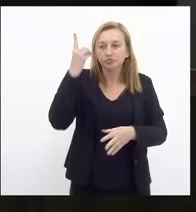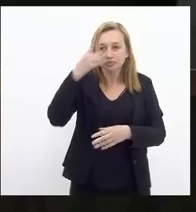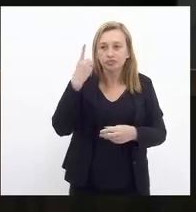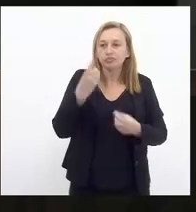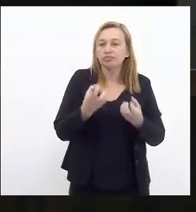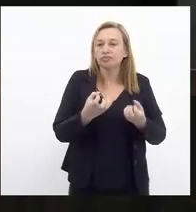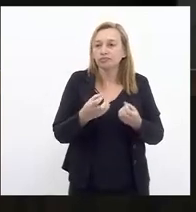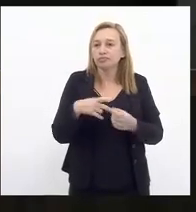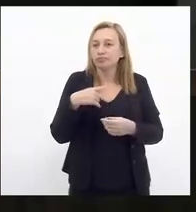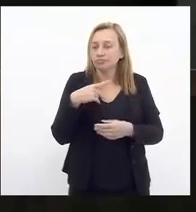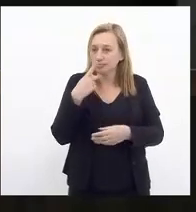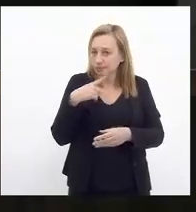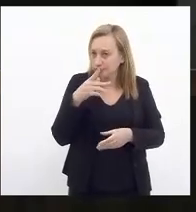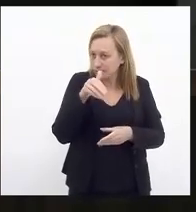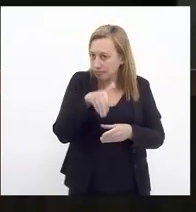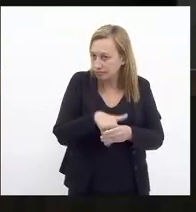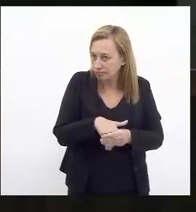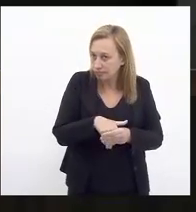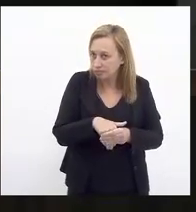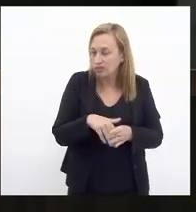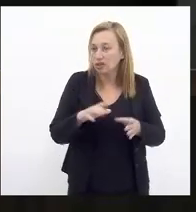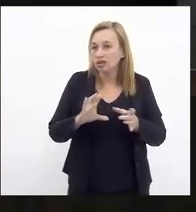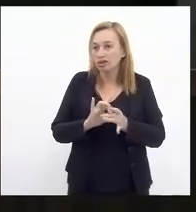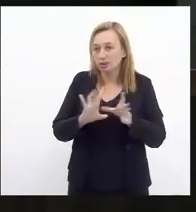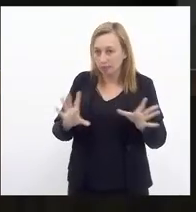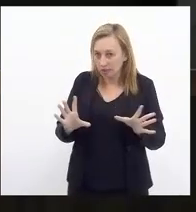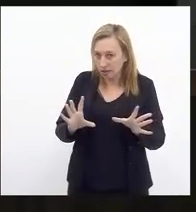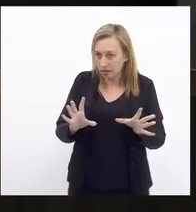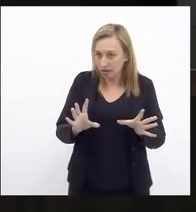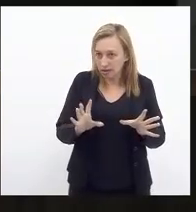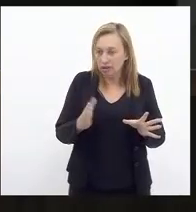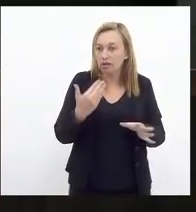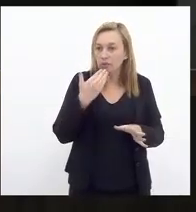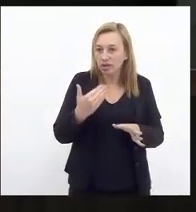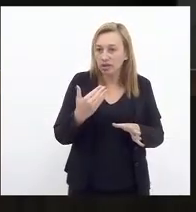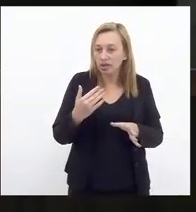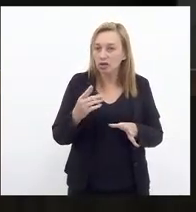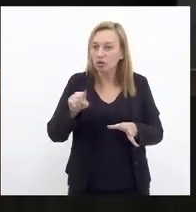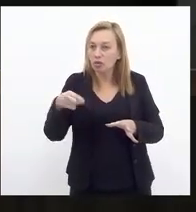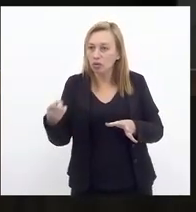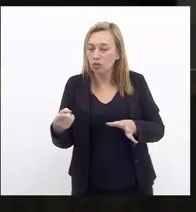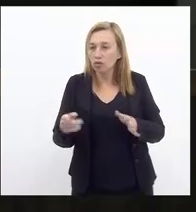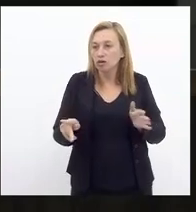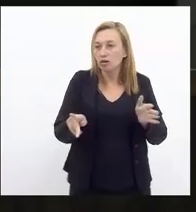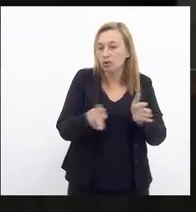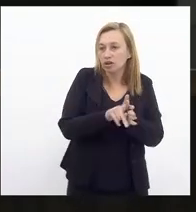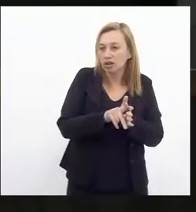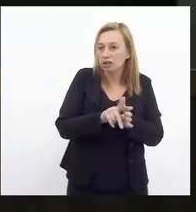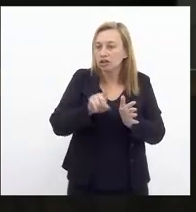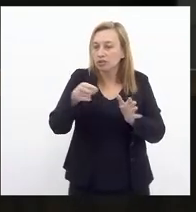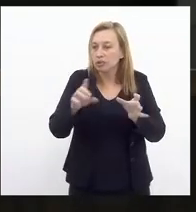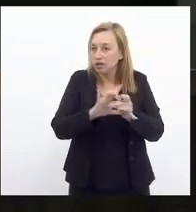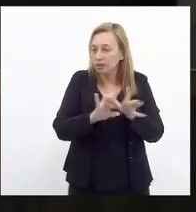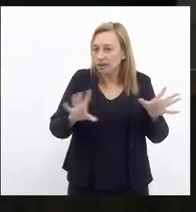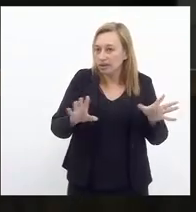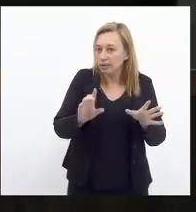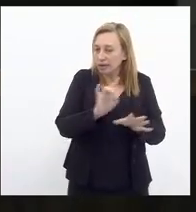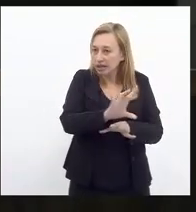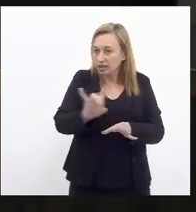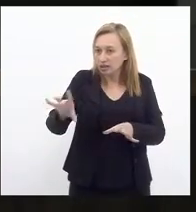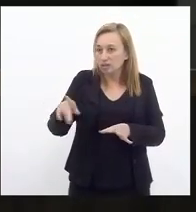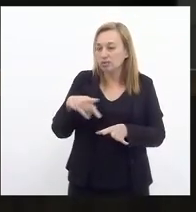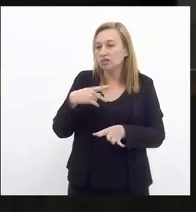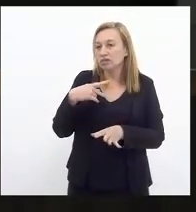desculpe justificar eu abriria acantharia próximo projeto abrir a votação nominal no plenário tem